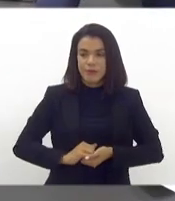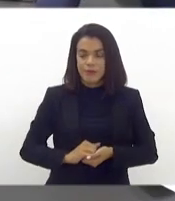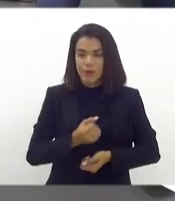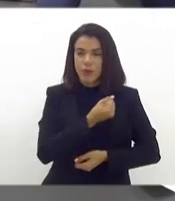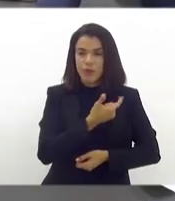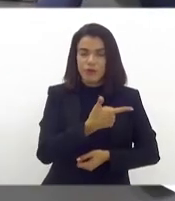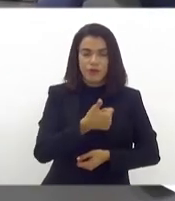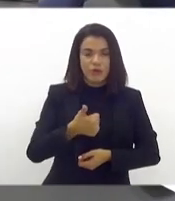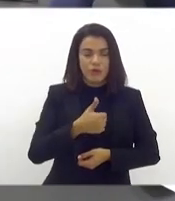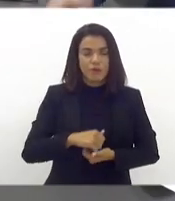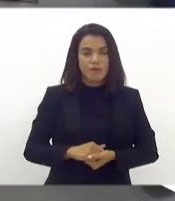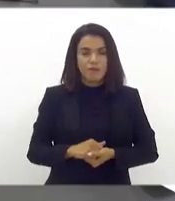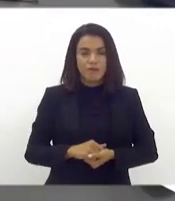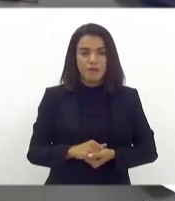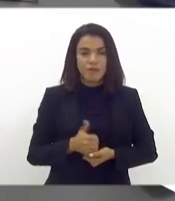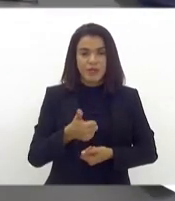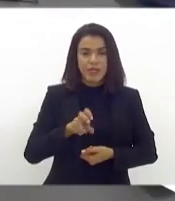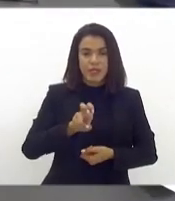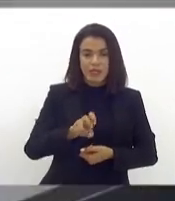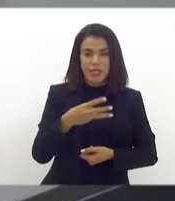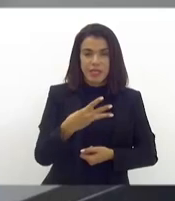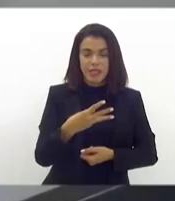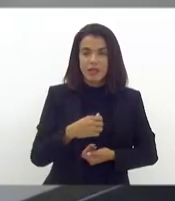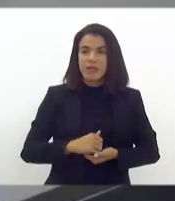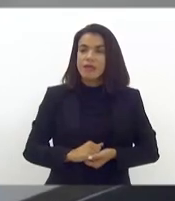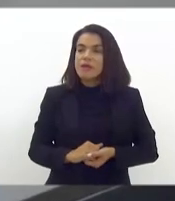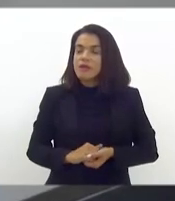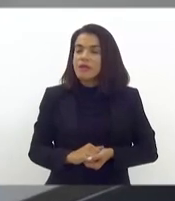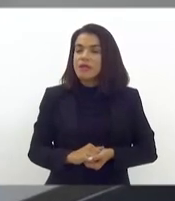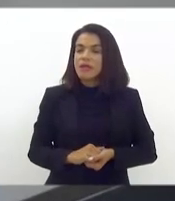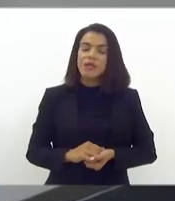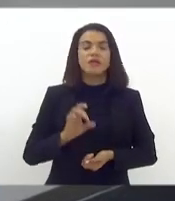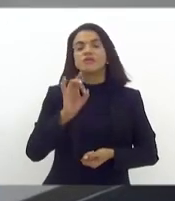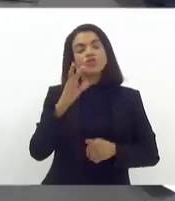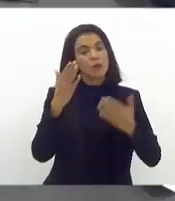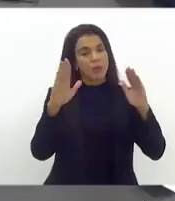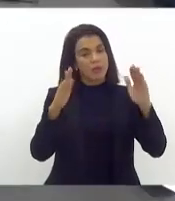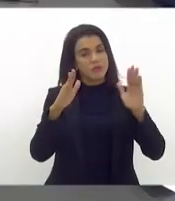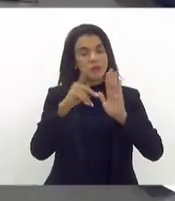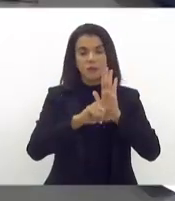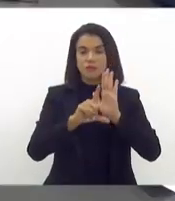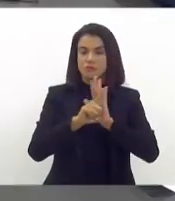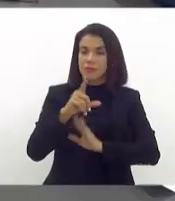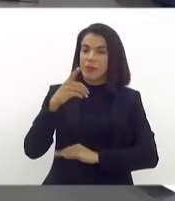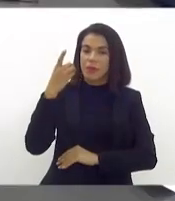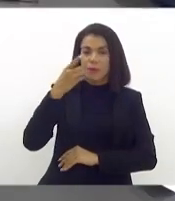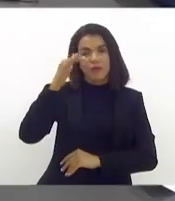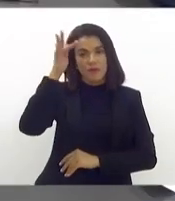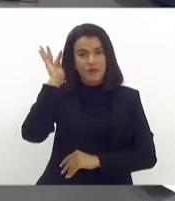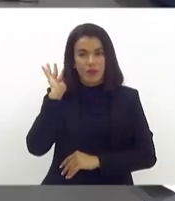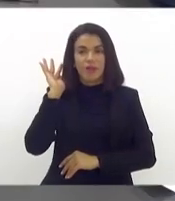da pauta é o PL 1537. Desculpa, aqui, deputado Mink. Só para elogiar aqui o projeto do deputado Fred